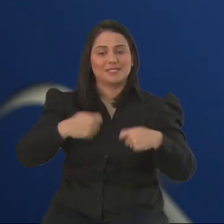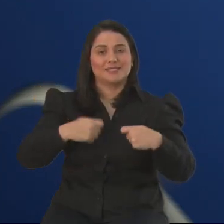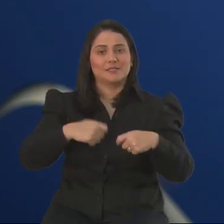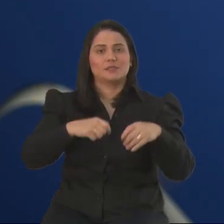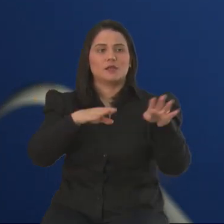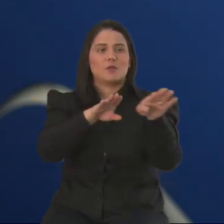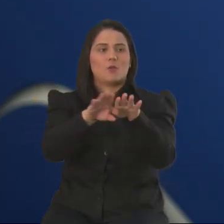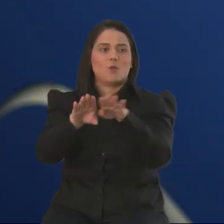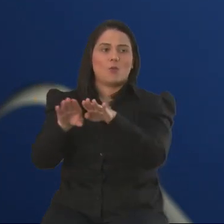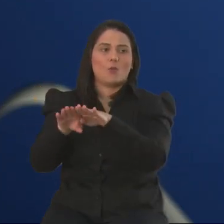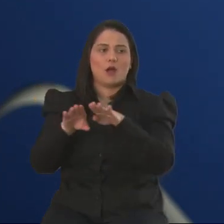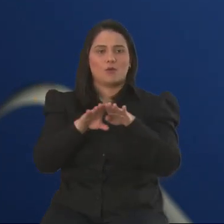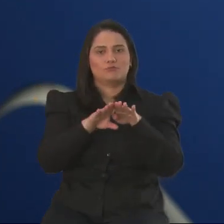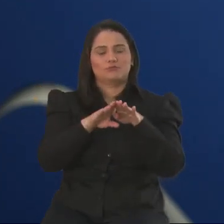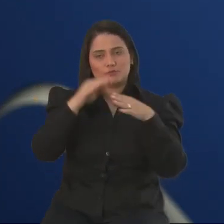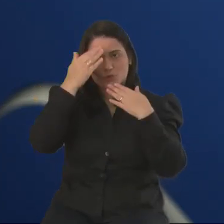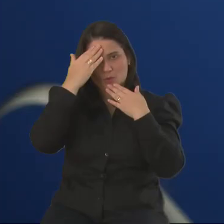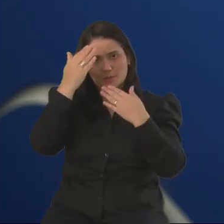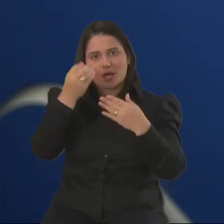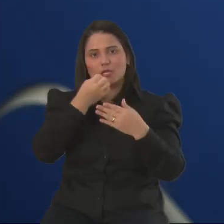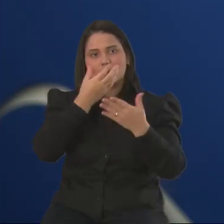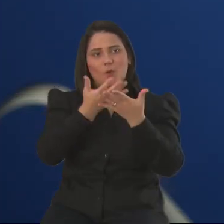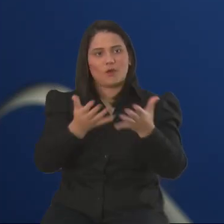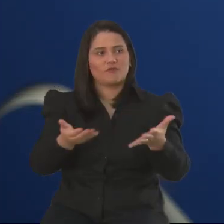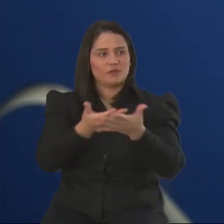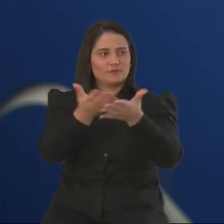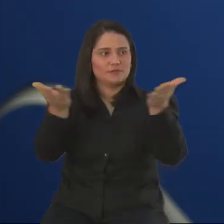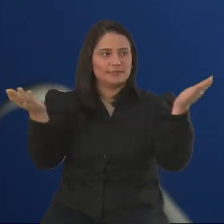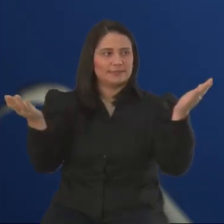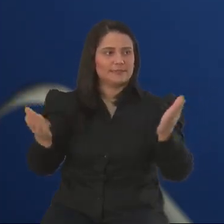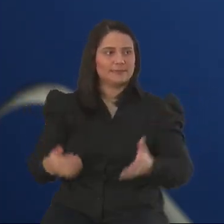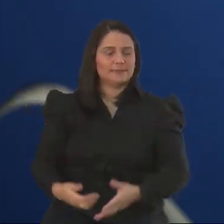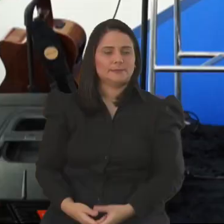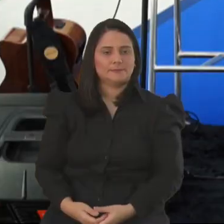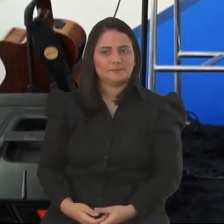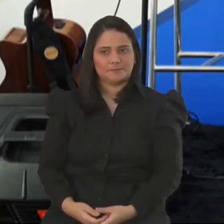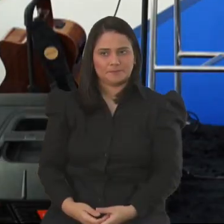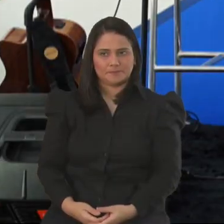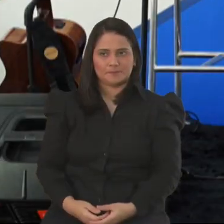iguais. Obrigada, um bom evento a todos.